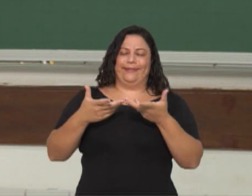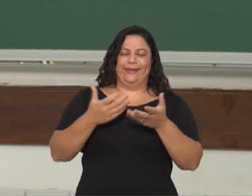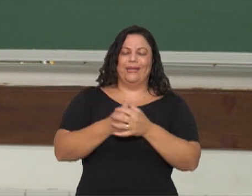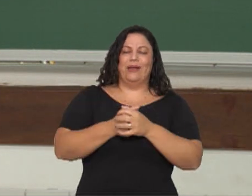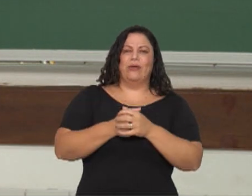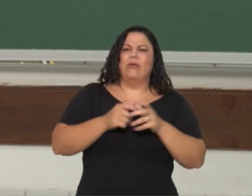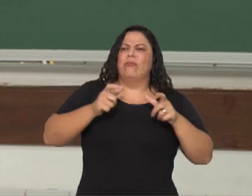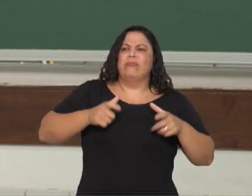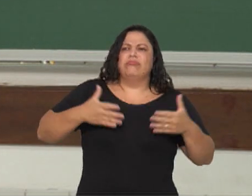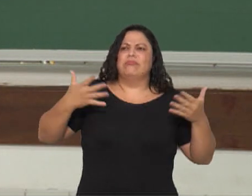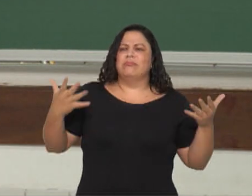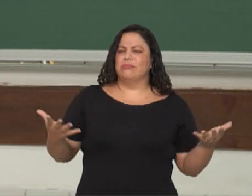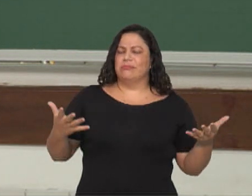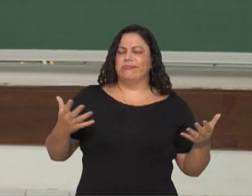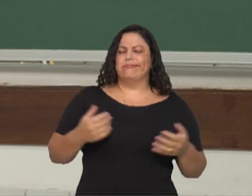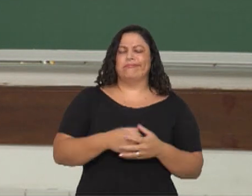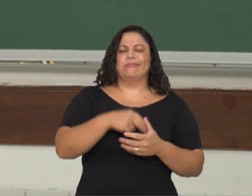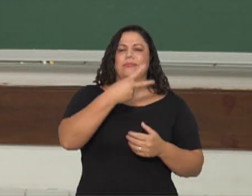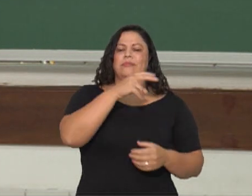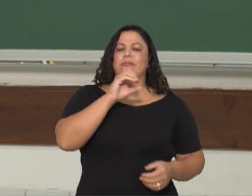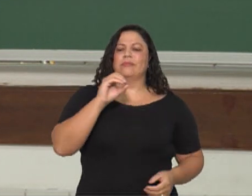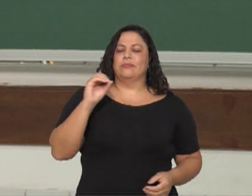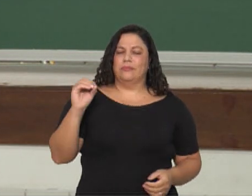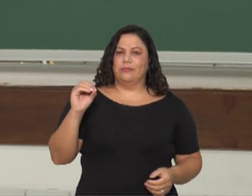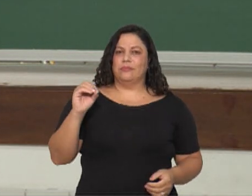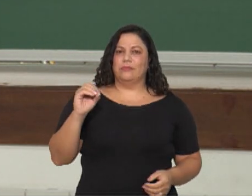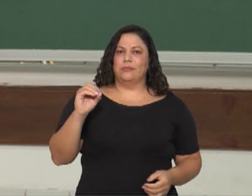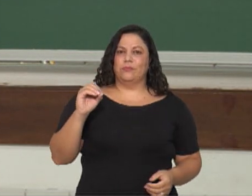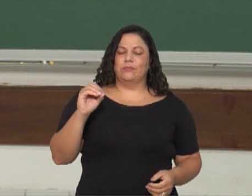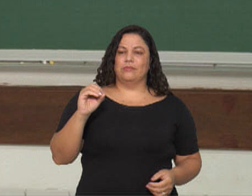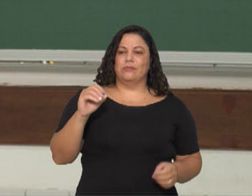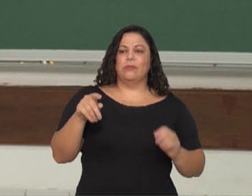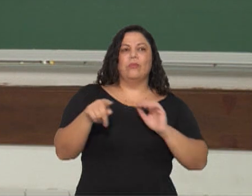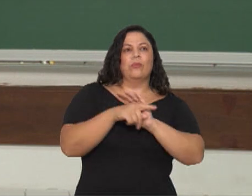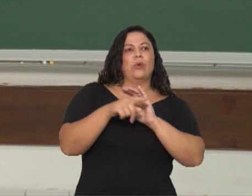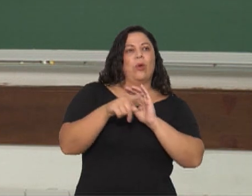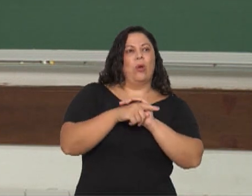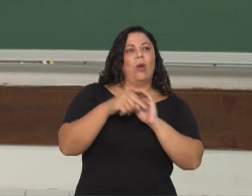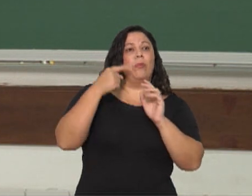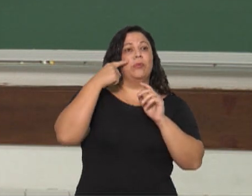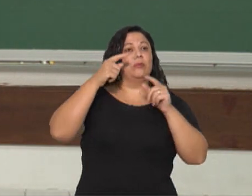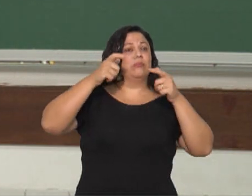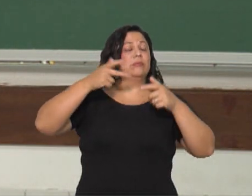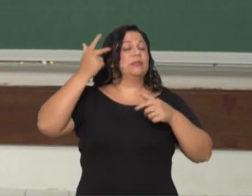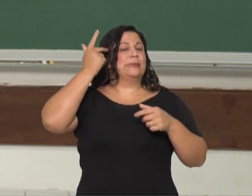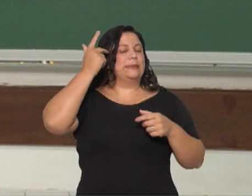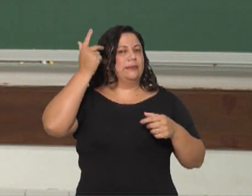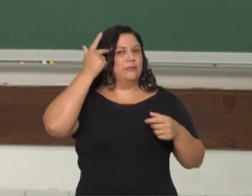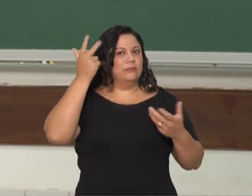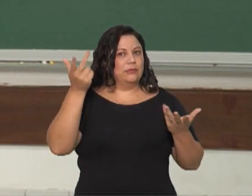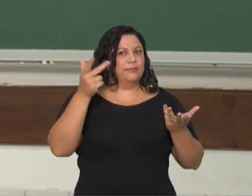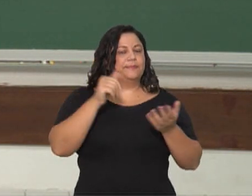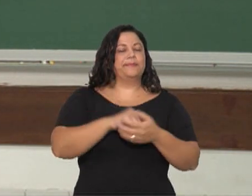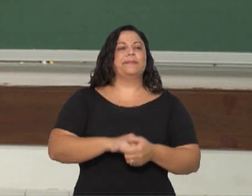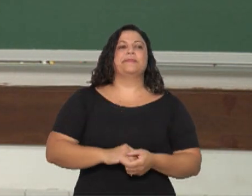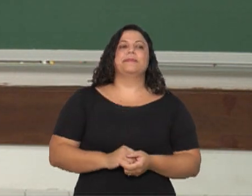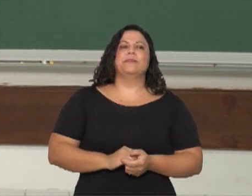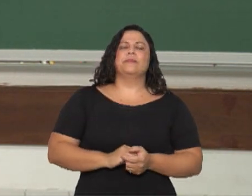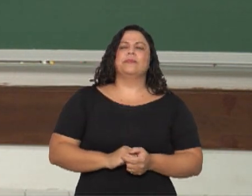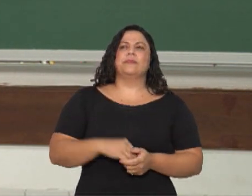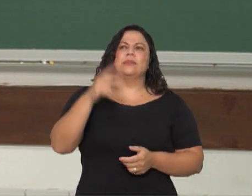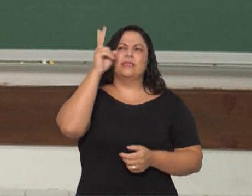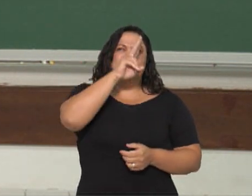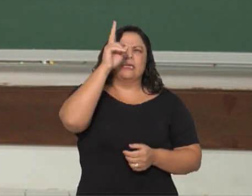editora brasileira no ano de 2000. Olha o conteúdo que nós vamos abordar no tema e vamos pensar com o poema anterior, o poema número